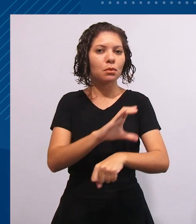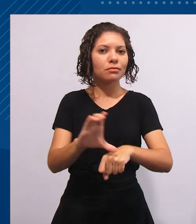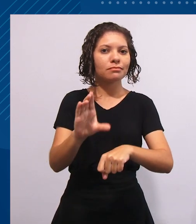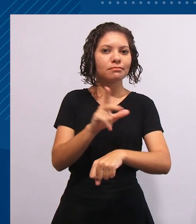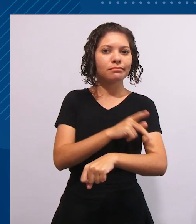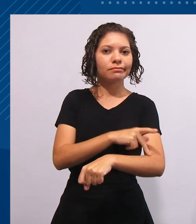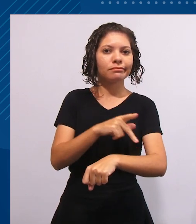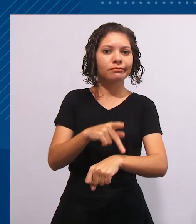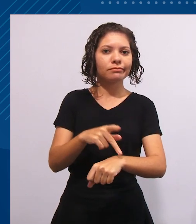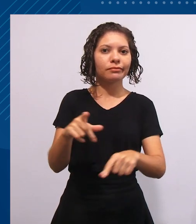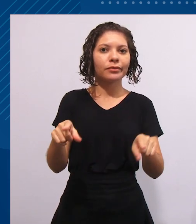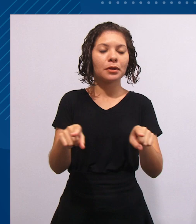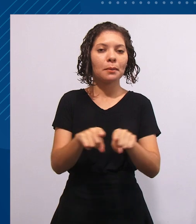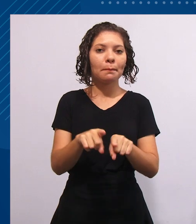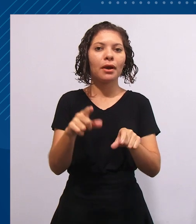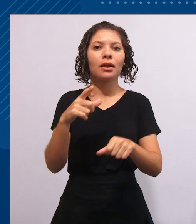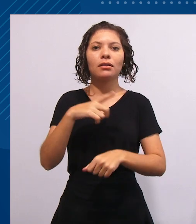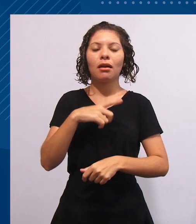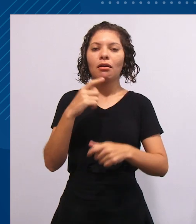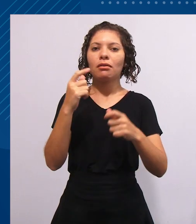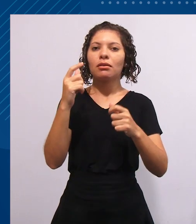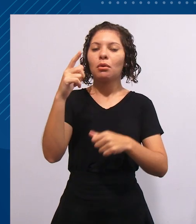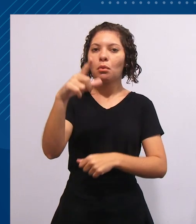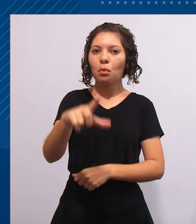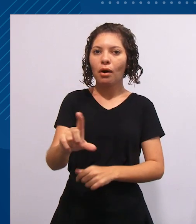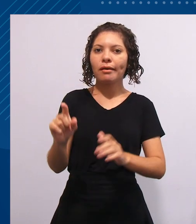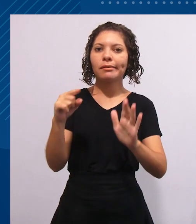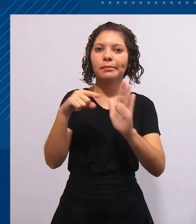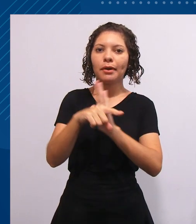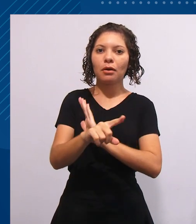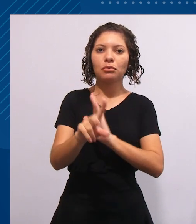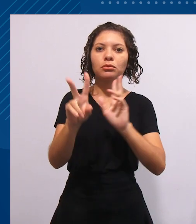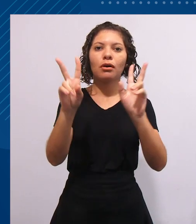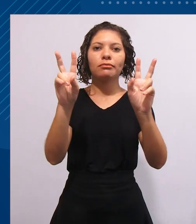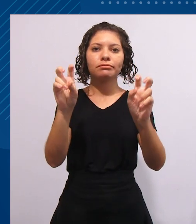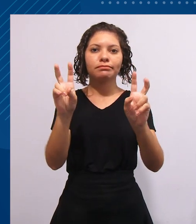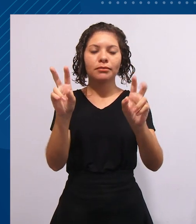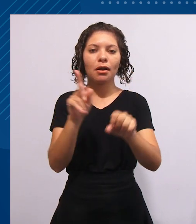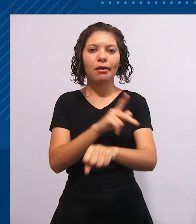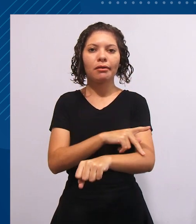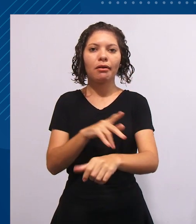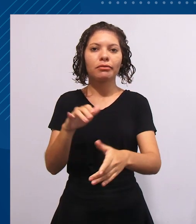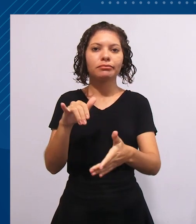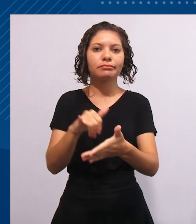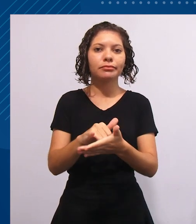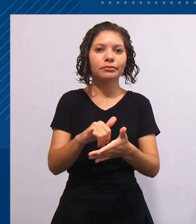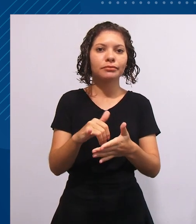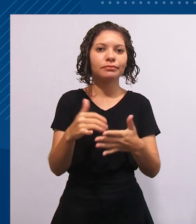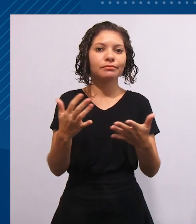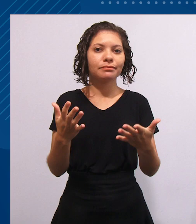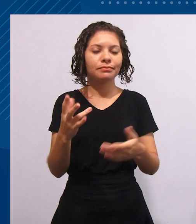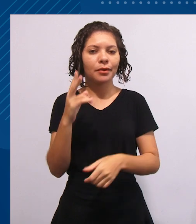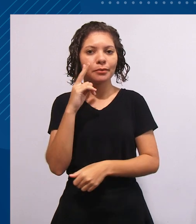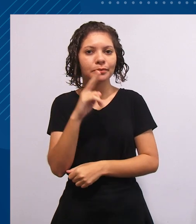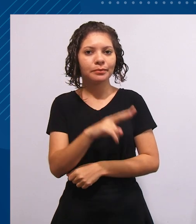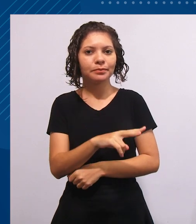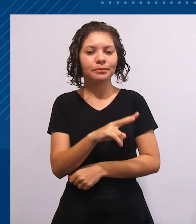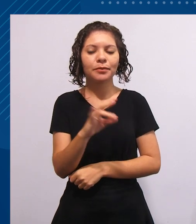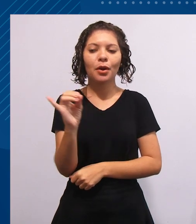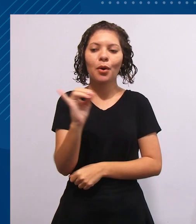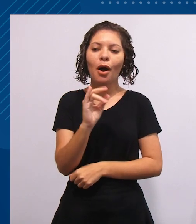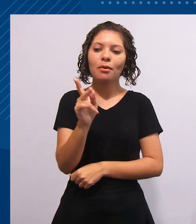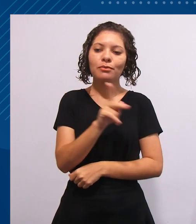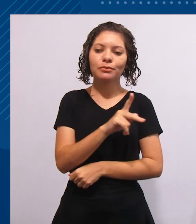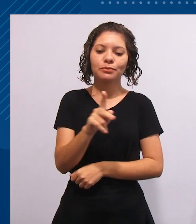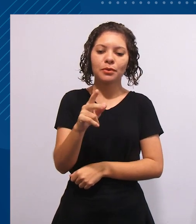Professor mais uma pergunta aí nessa nesse tema sobre a pedagogia do dispositivo vamos ouvi-la Oi professora meu